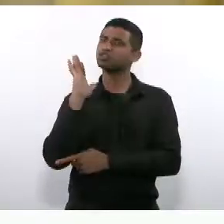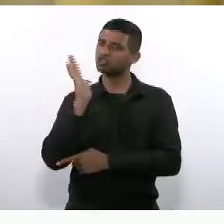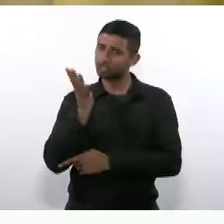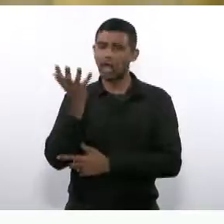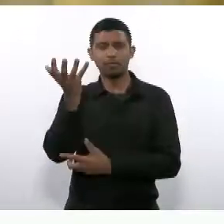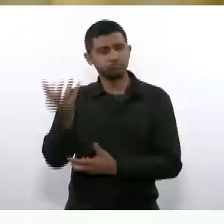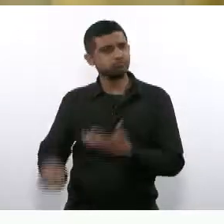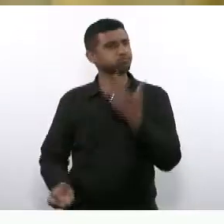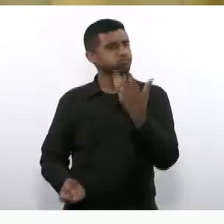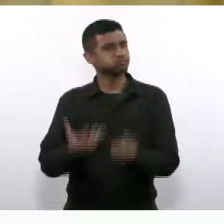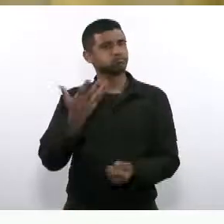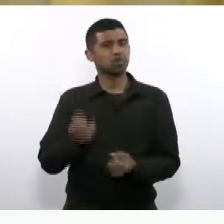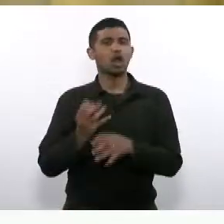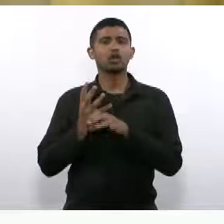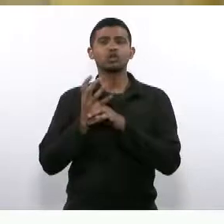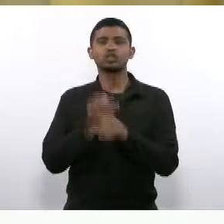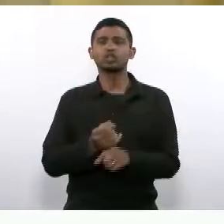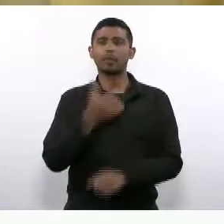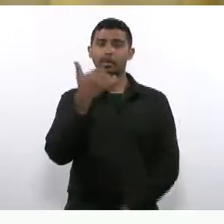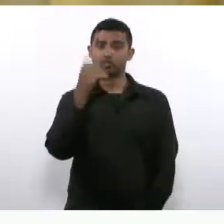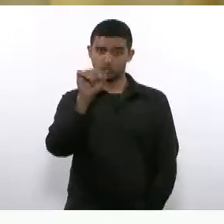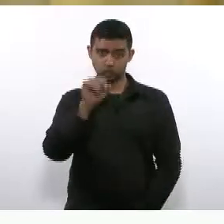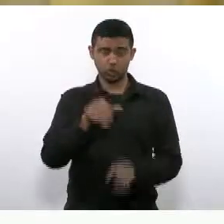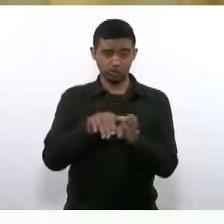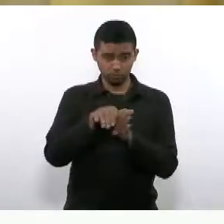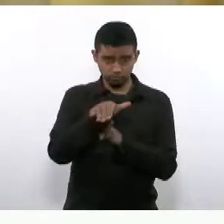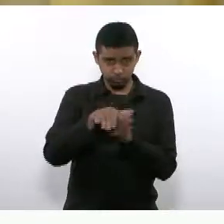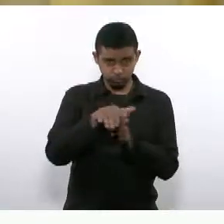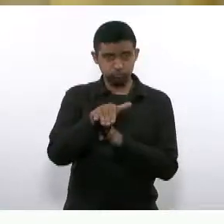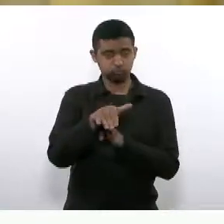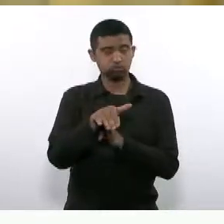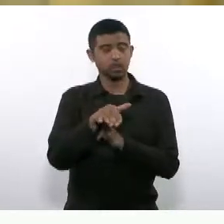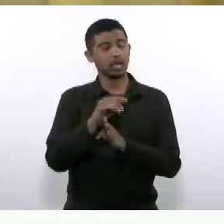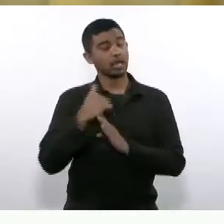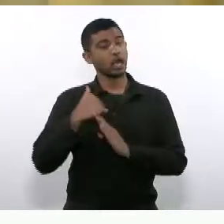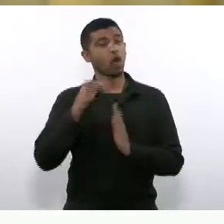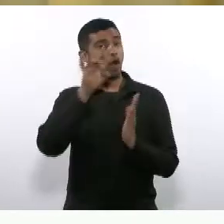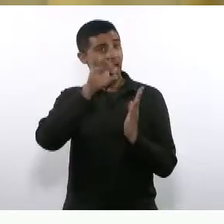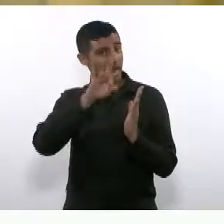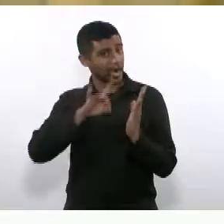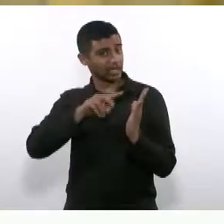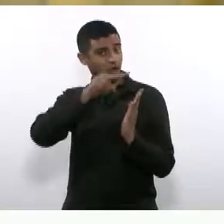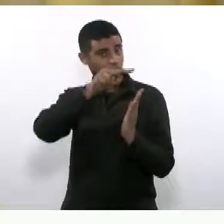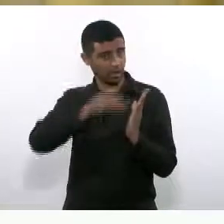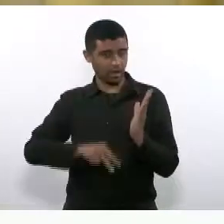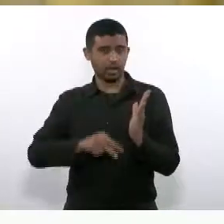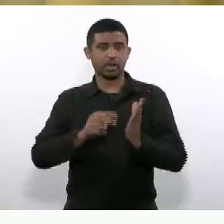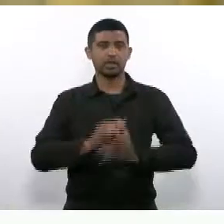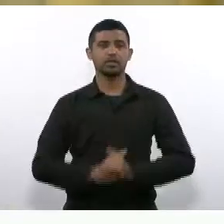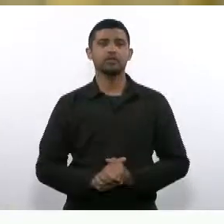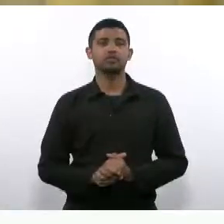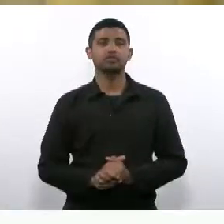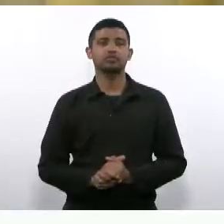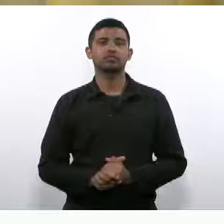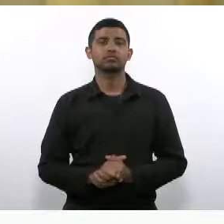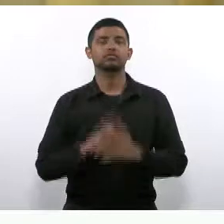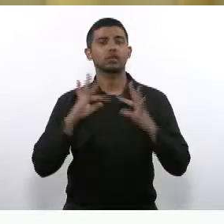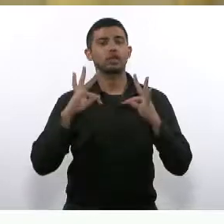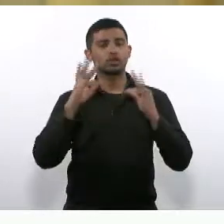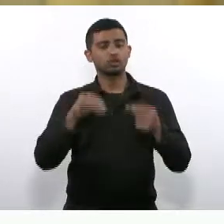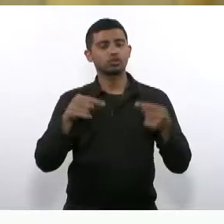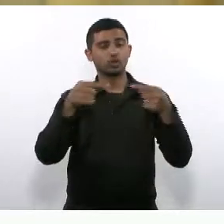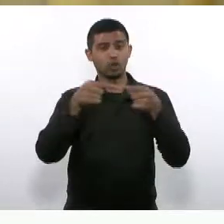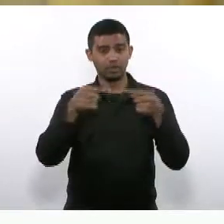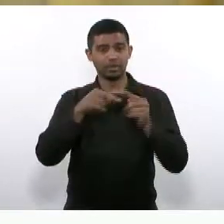incorporadas. São 18 novas recomendações, presidente, que eu gostaria de ler essas 18 novas recomendações, todas incorporadas ao